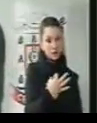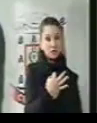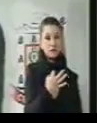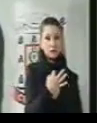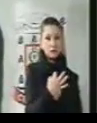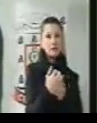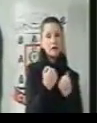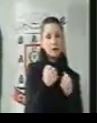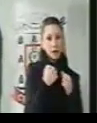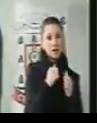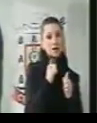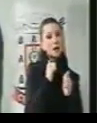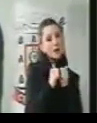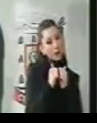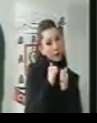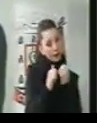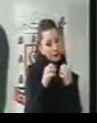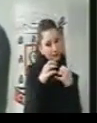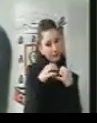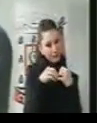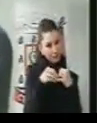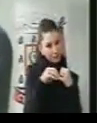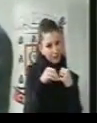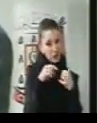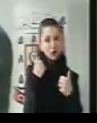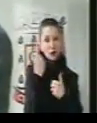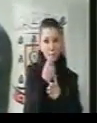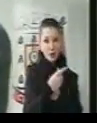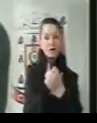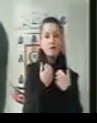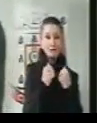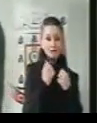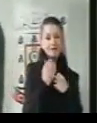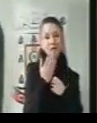é o feijão de arroz, né, aquilo que nós todos